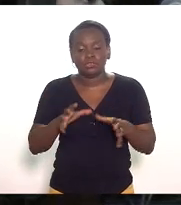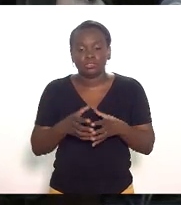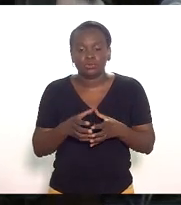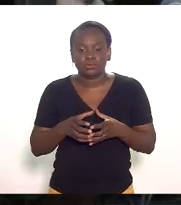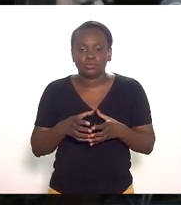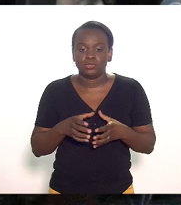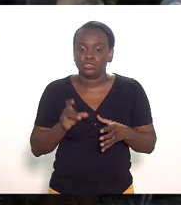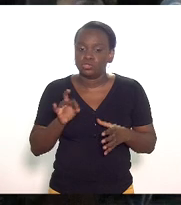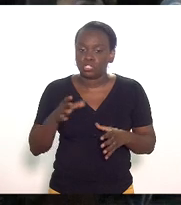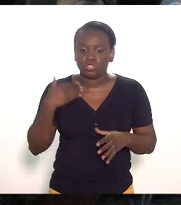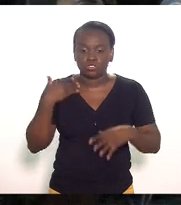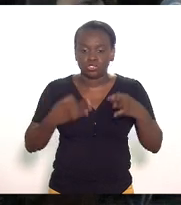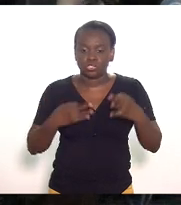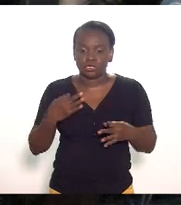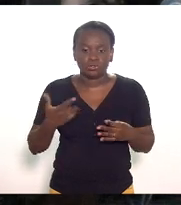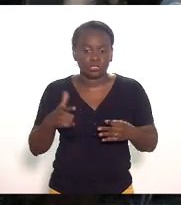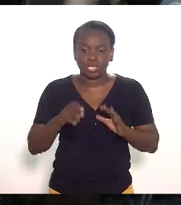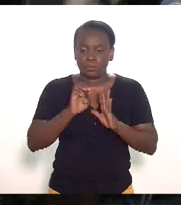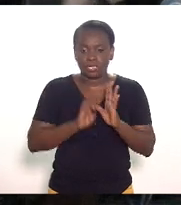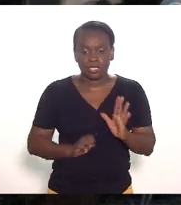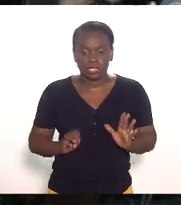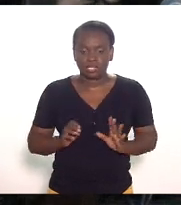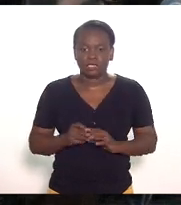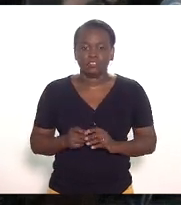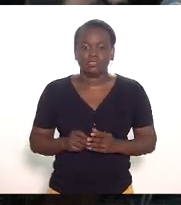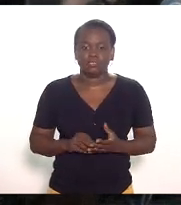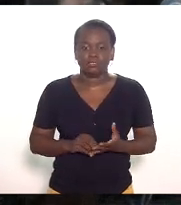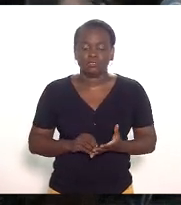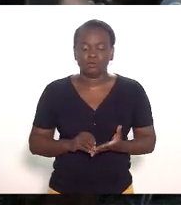é só pela juridicidade, não tem emenda.